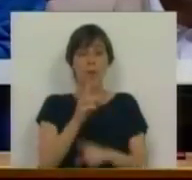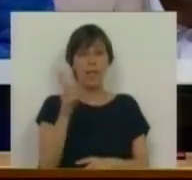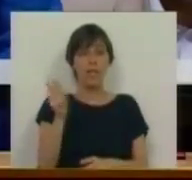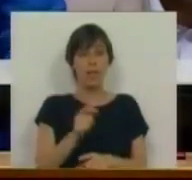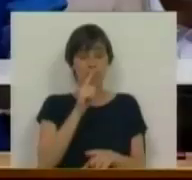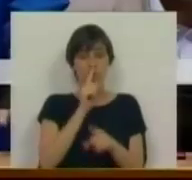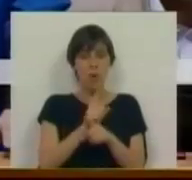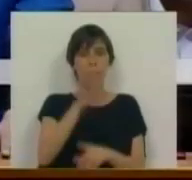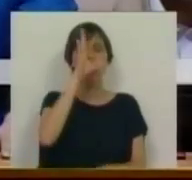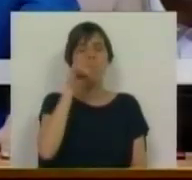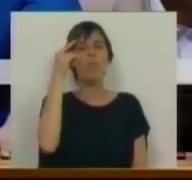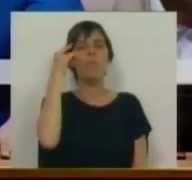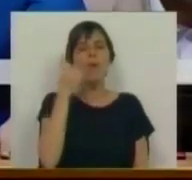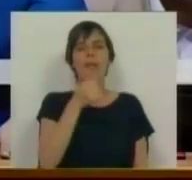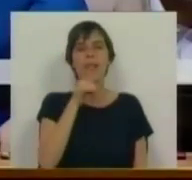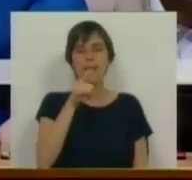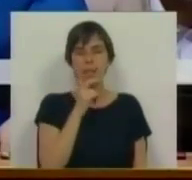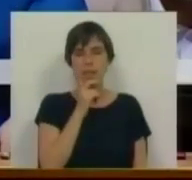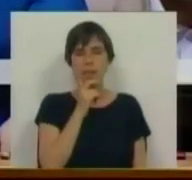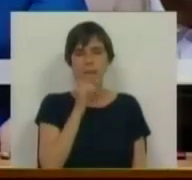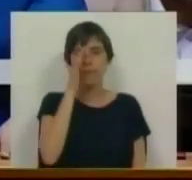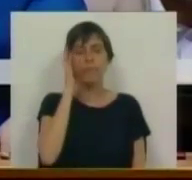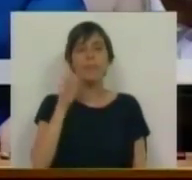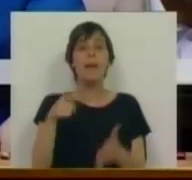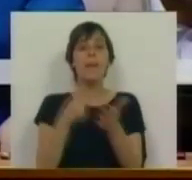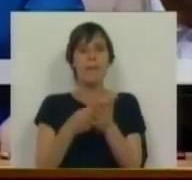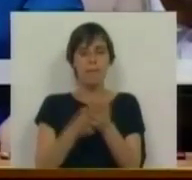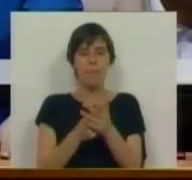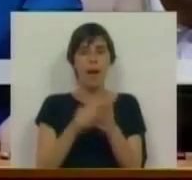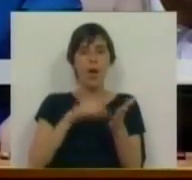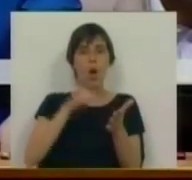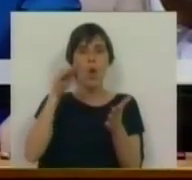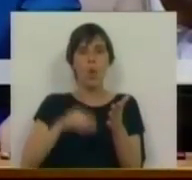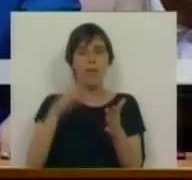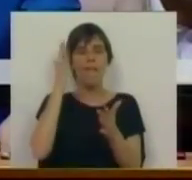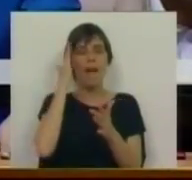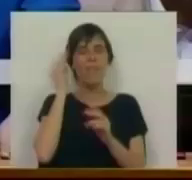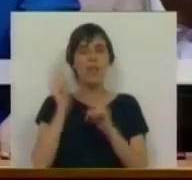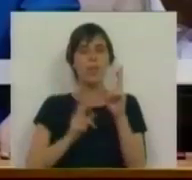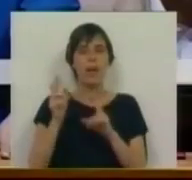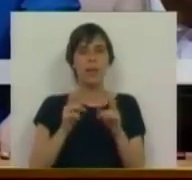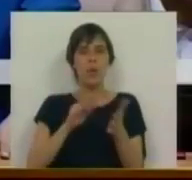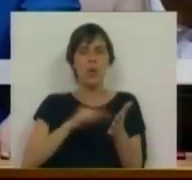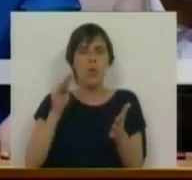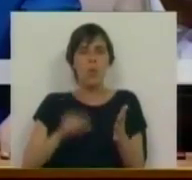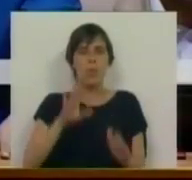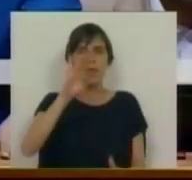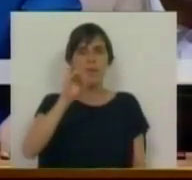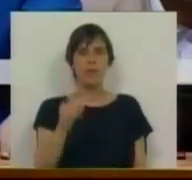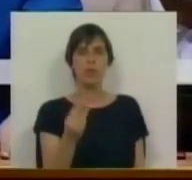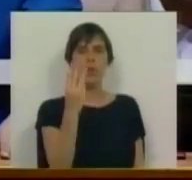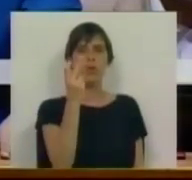trimestre, o Governo decide pagar contratos especulativos, contratos